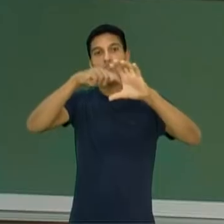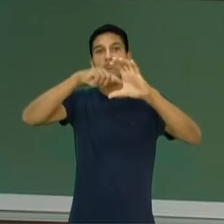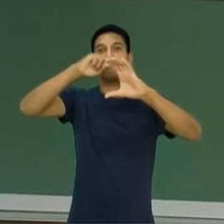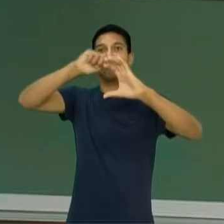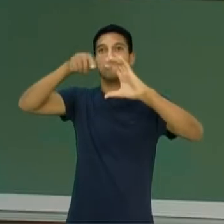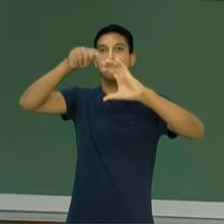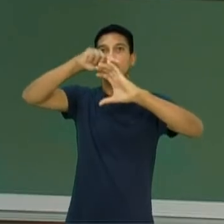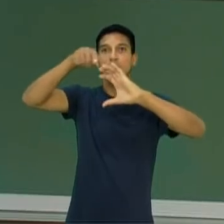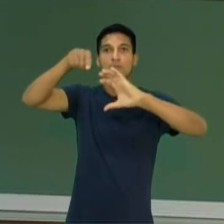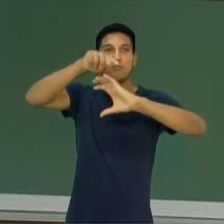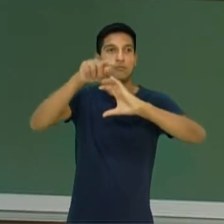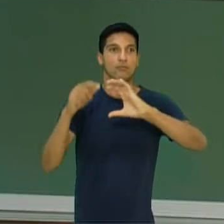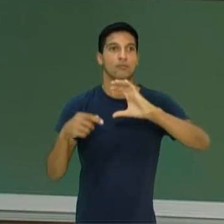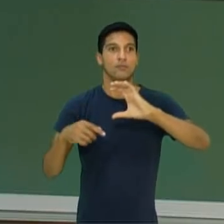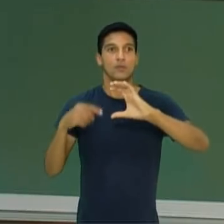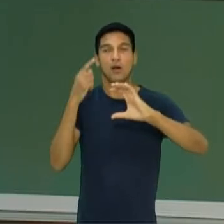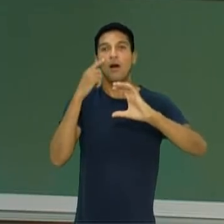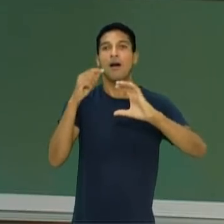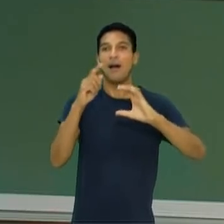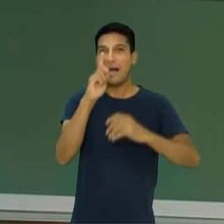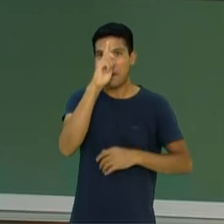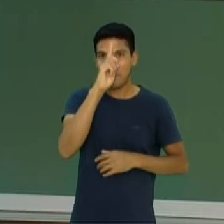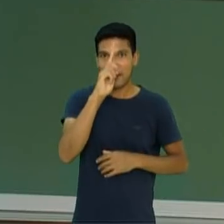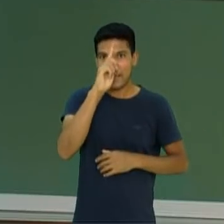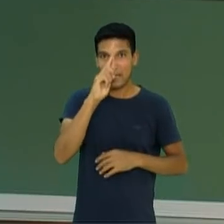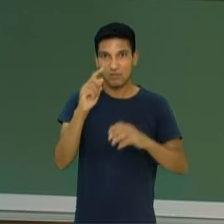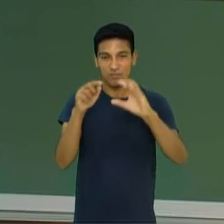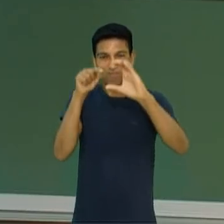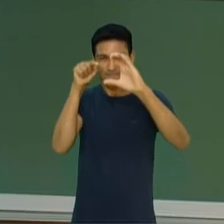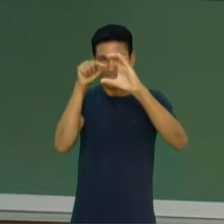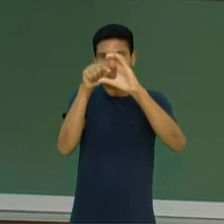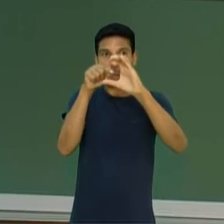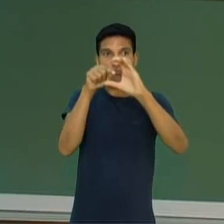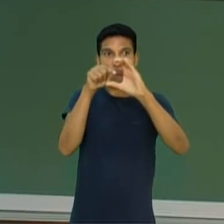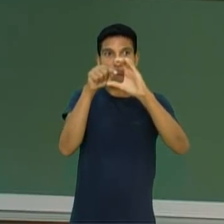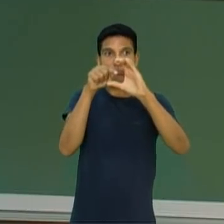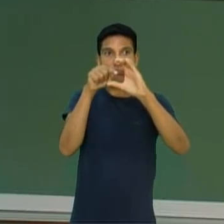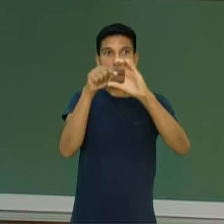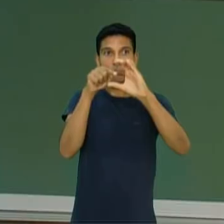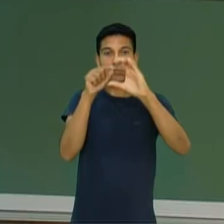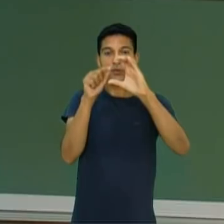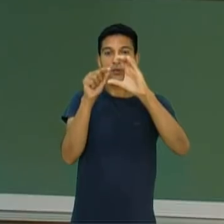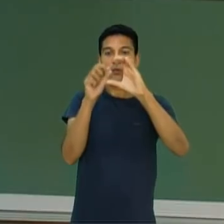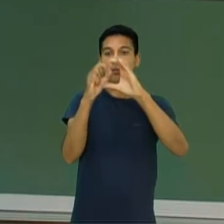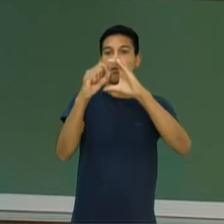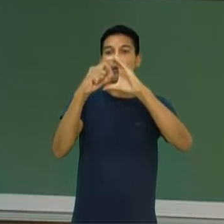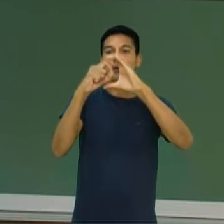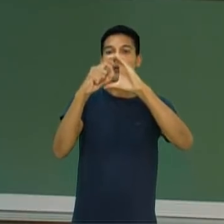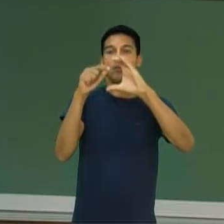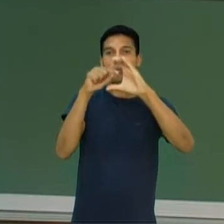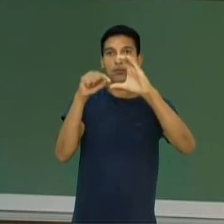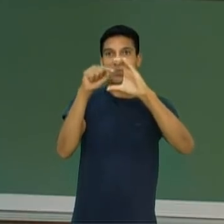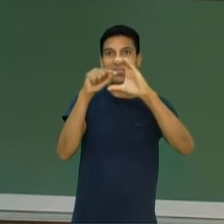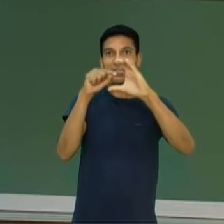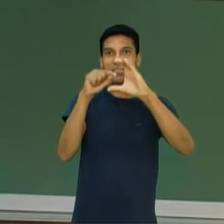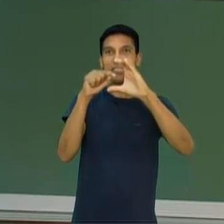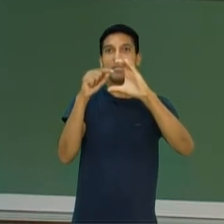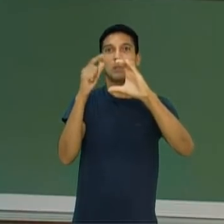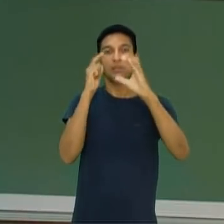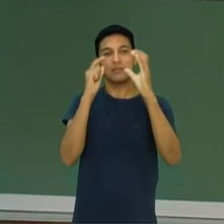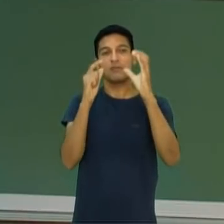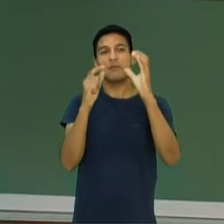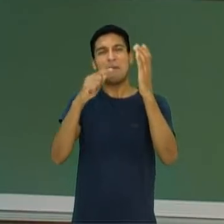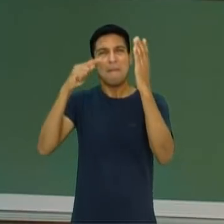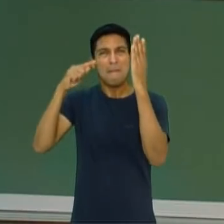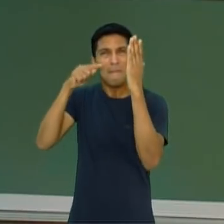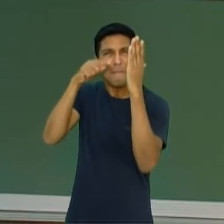nós temos o amarelo. O primeiro setor, bem no centro do alvo, se ele acertar a flecha nesse setor,